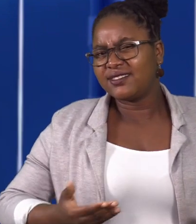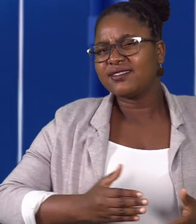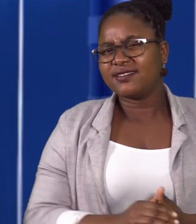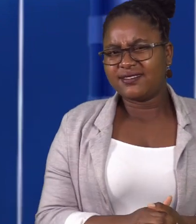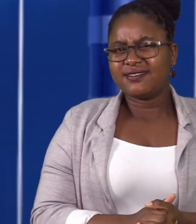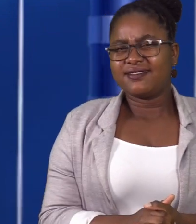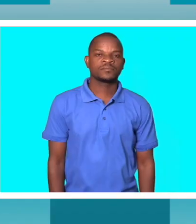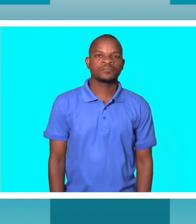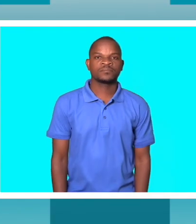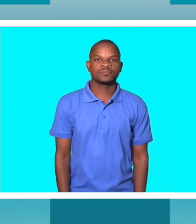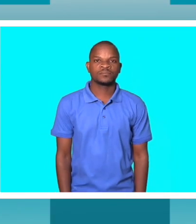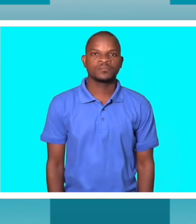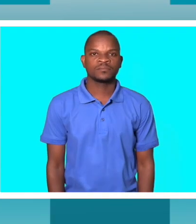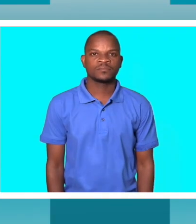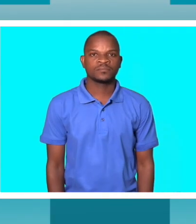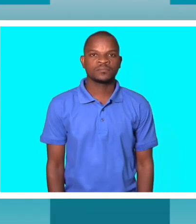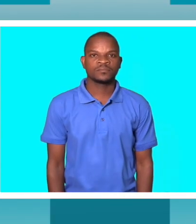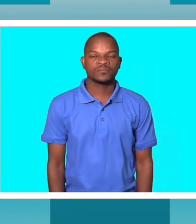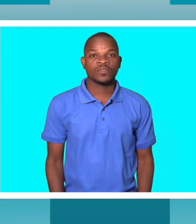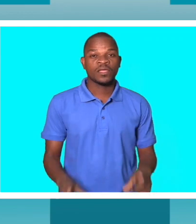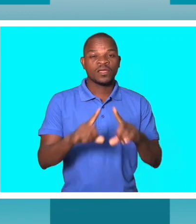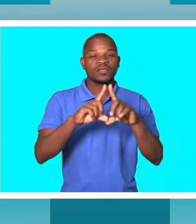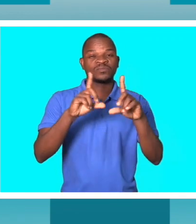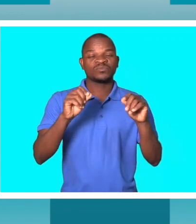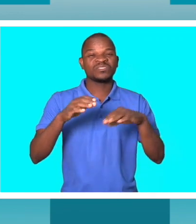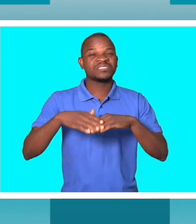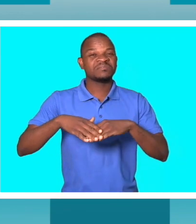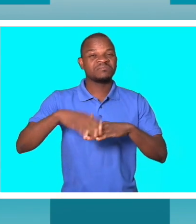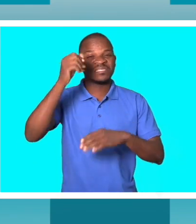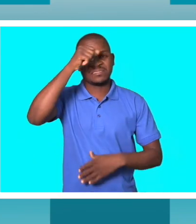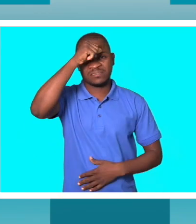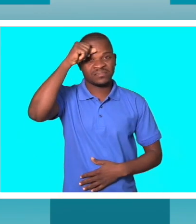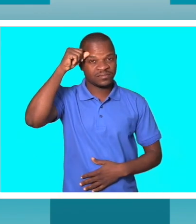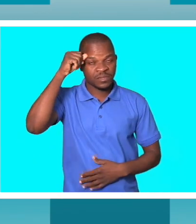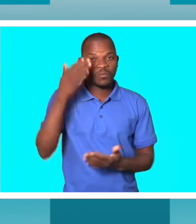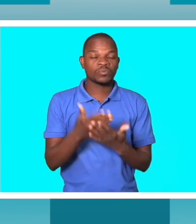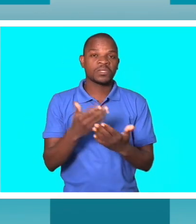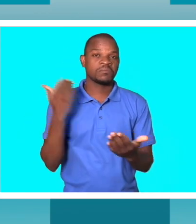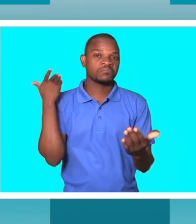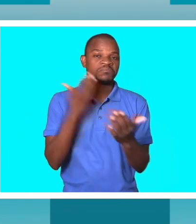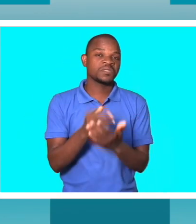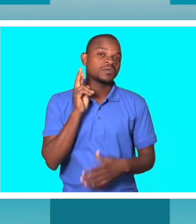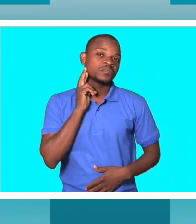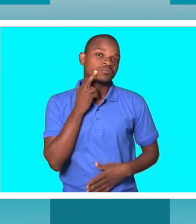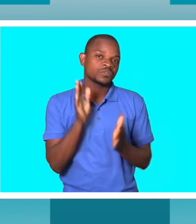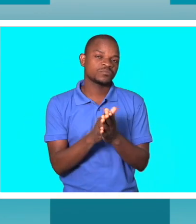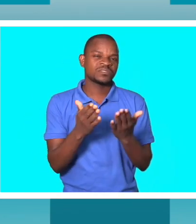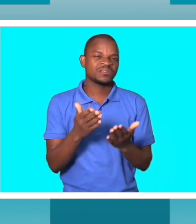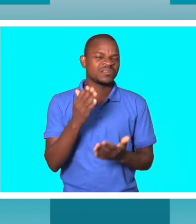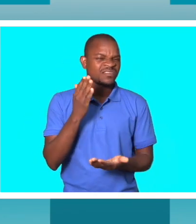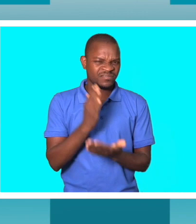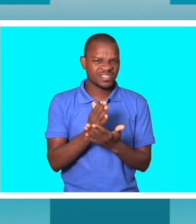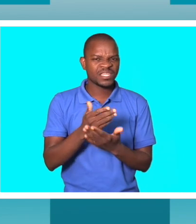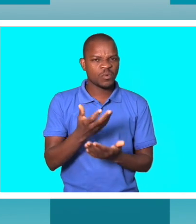satisfeitas. Uma das questões que mais me apontam, ou que ainda não tinha resposta, é será que estou preparada para o sexo?